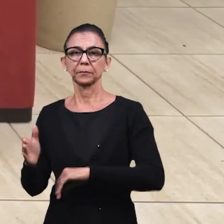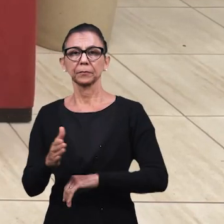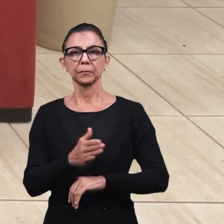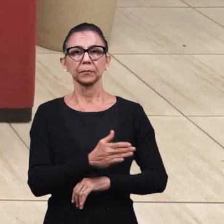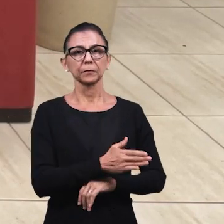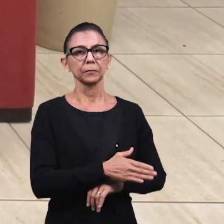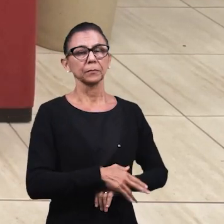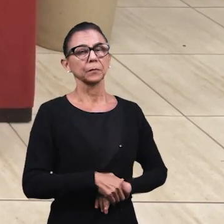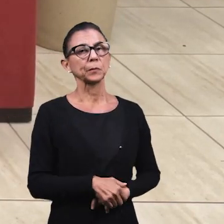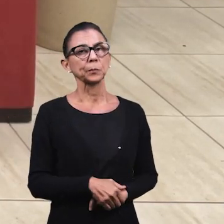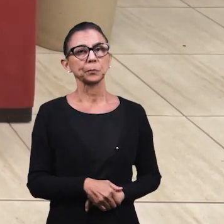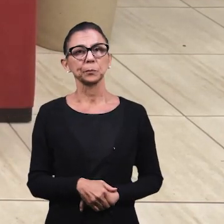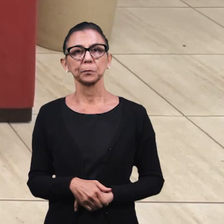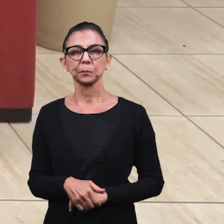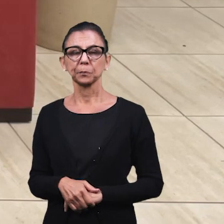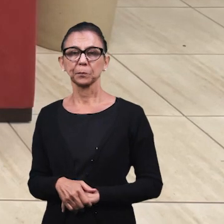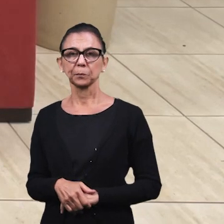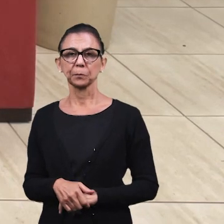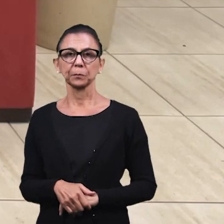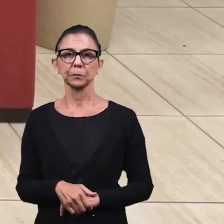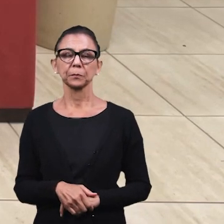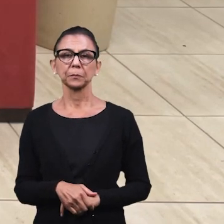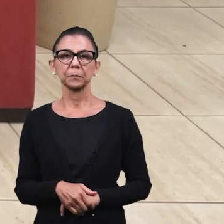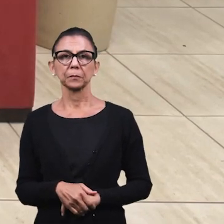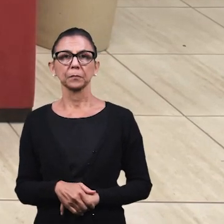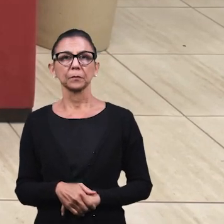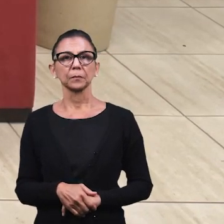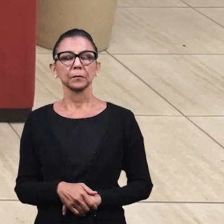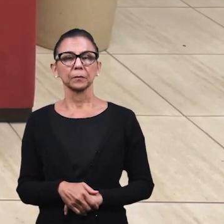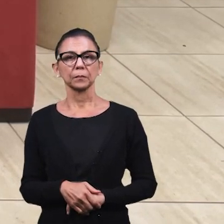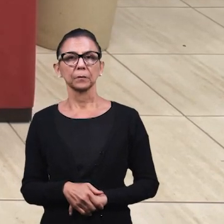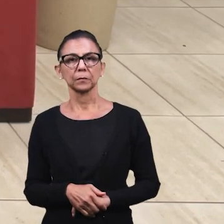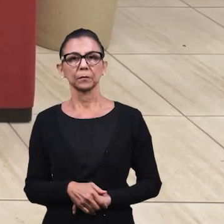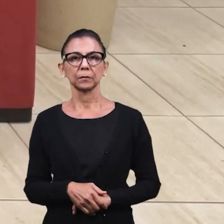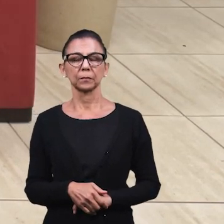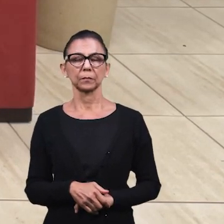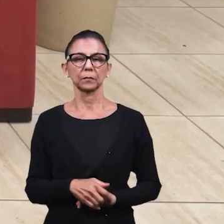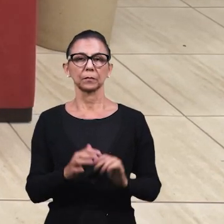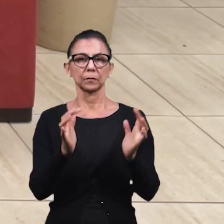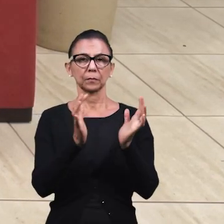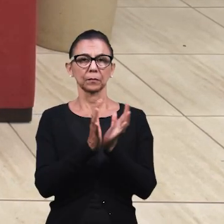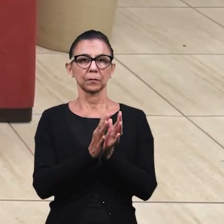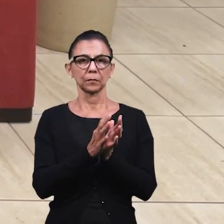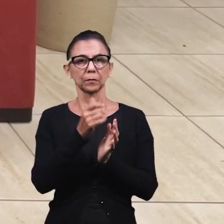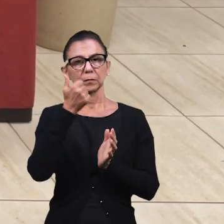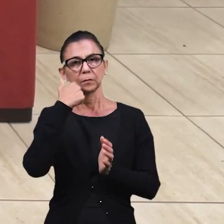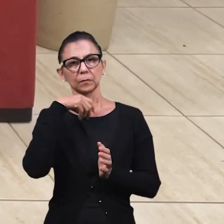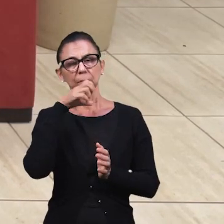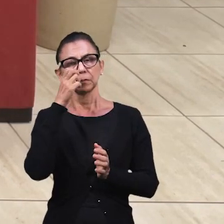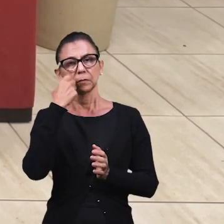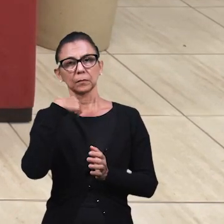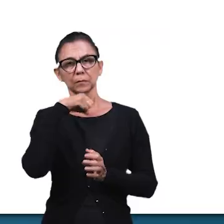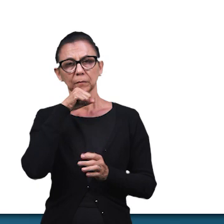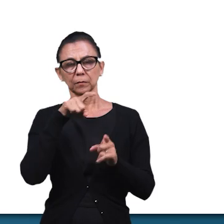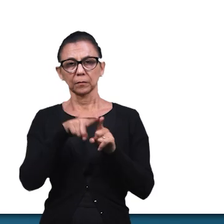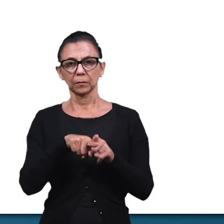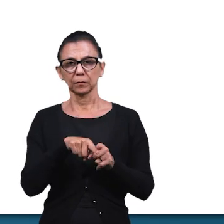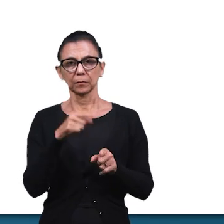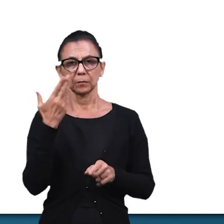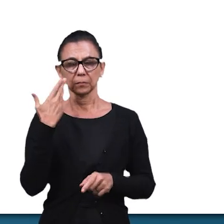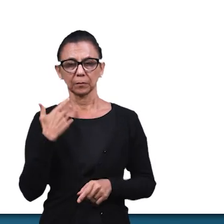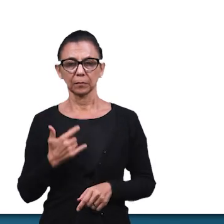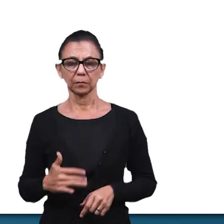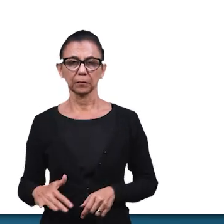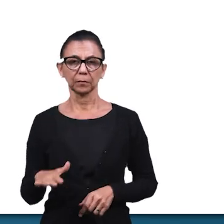colocado, exatamente. Na nossa sequência, então, temos agora perguntas para pais e crianças. A pergunta de número